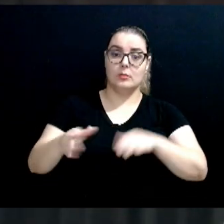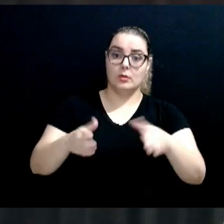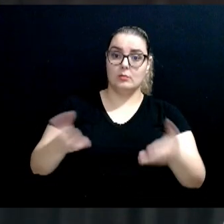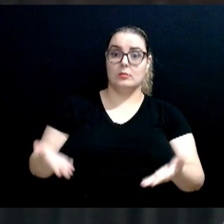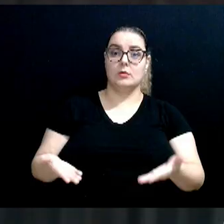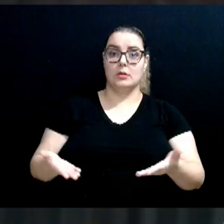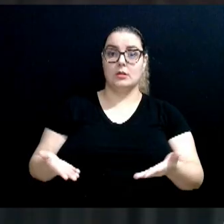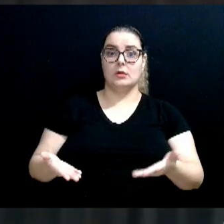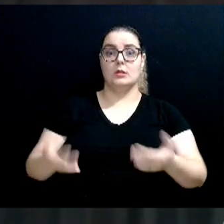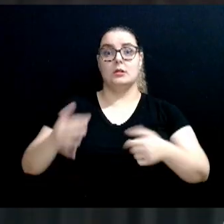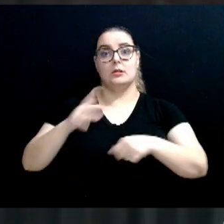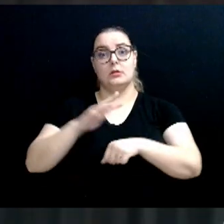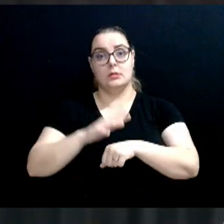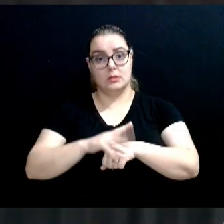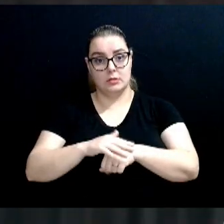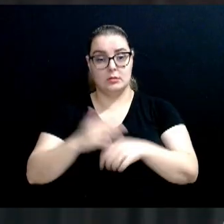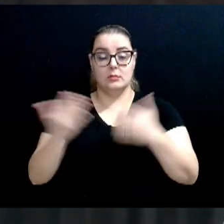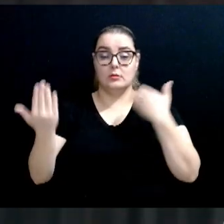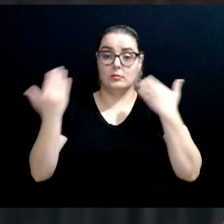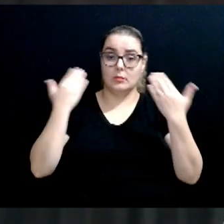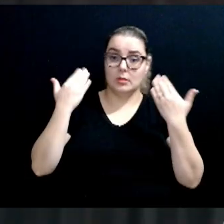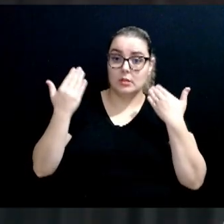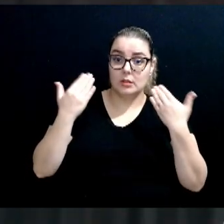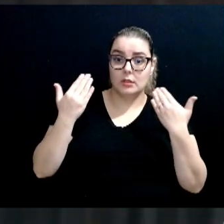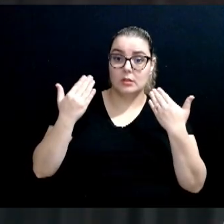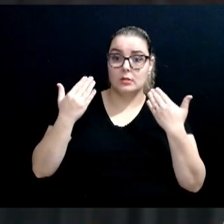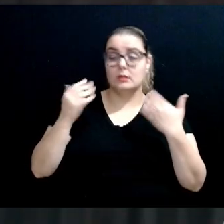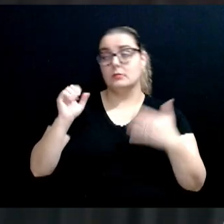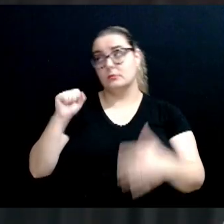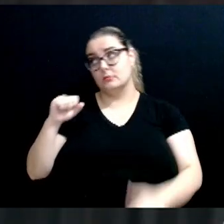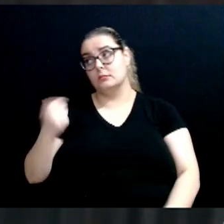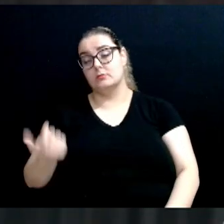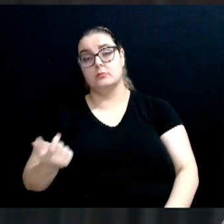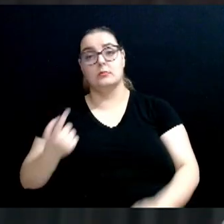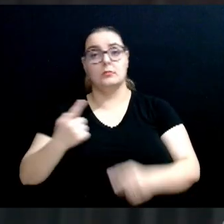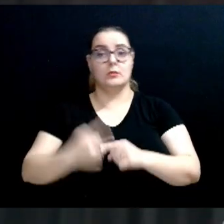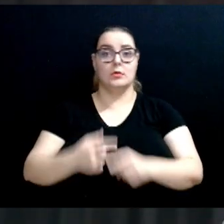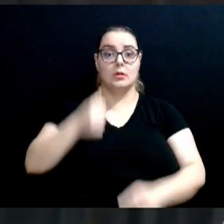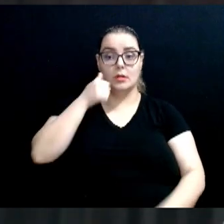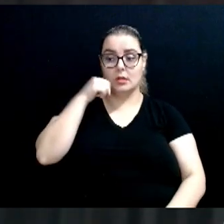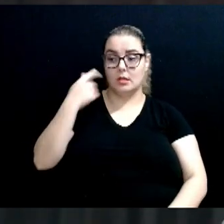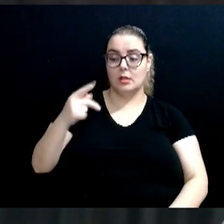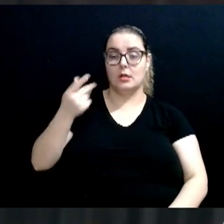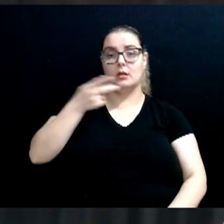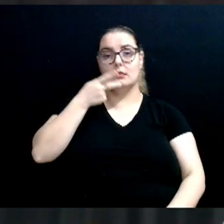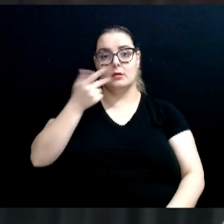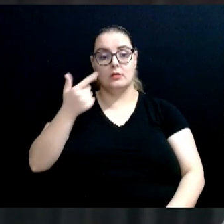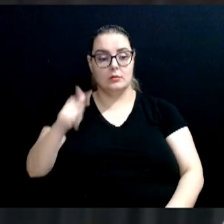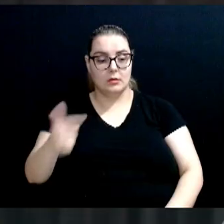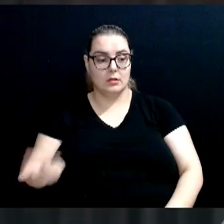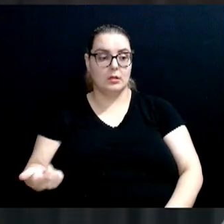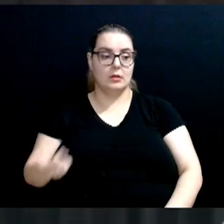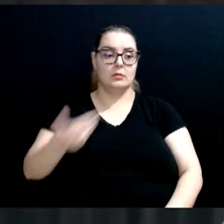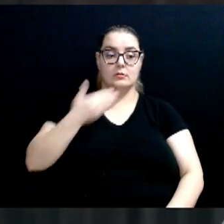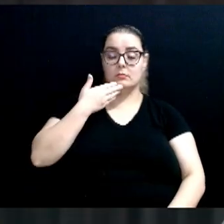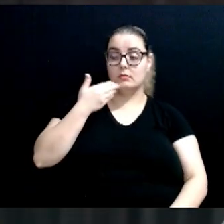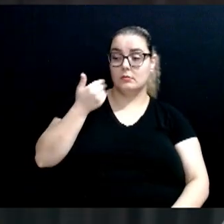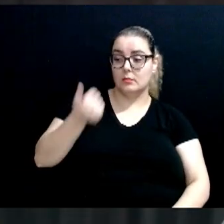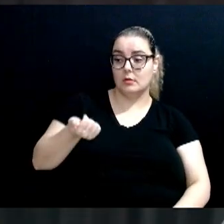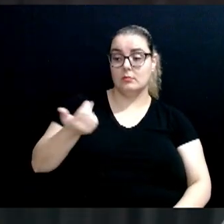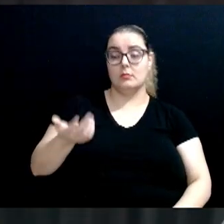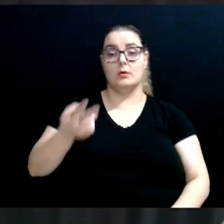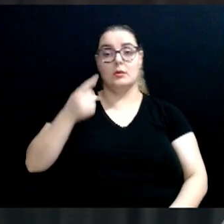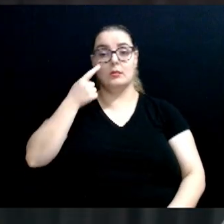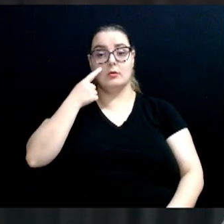adoecimento psíquico, porque ela repete, mas está aperfeiçoando, mas olha só como ela consegue agora